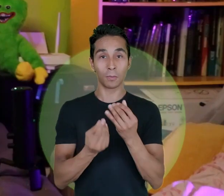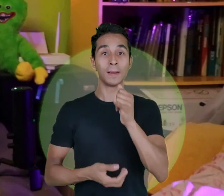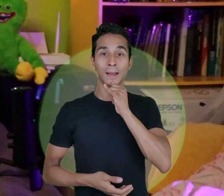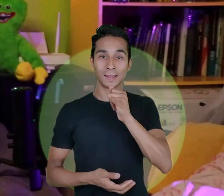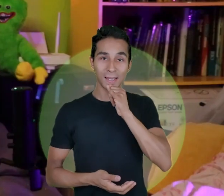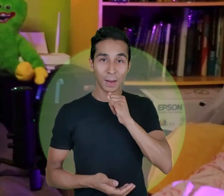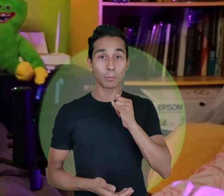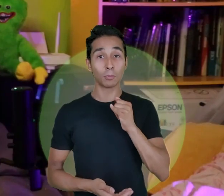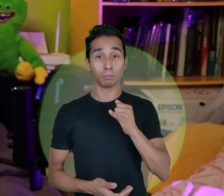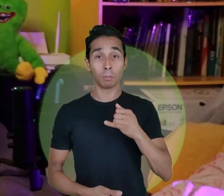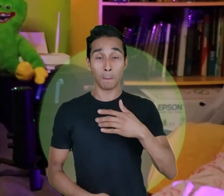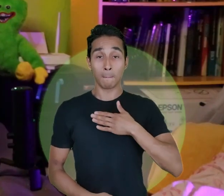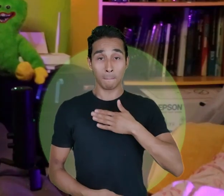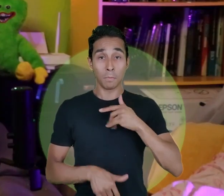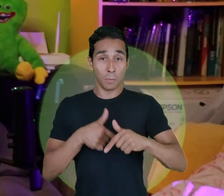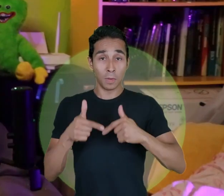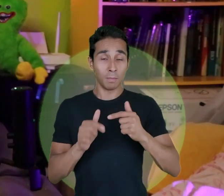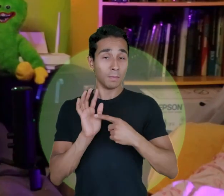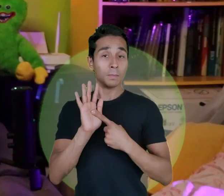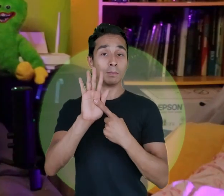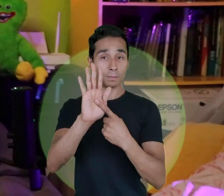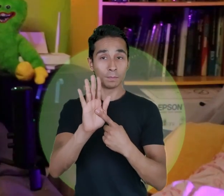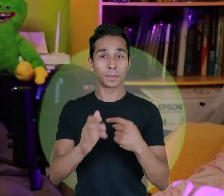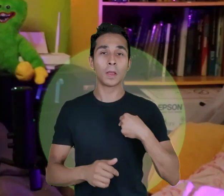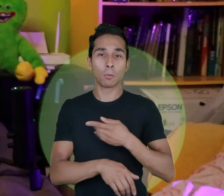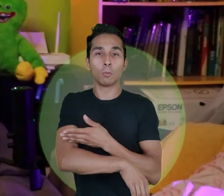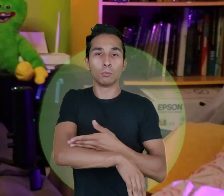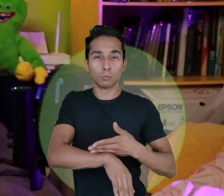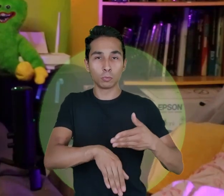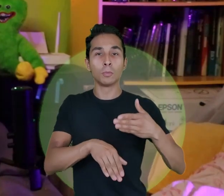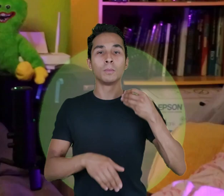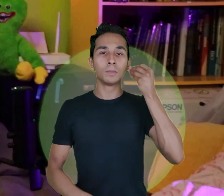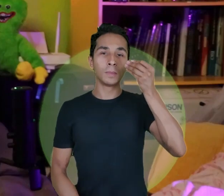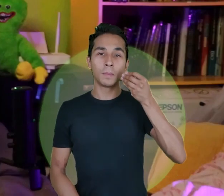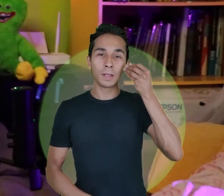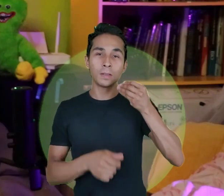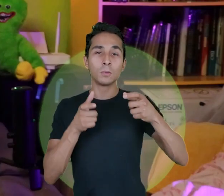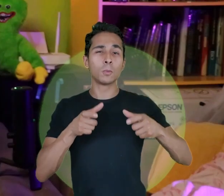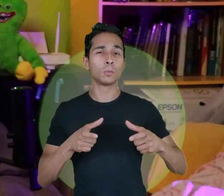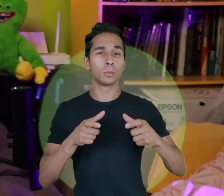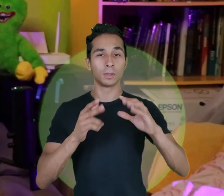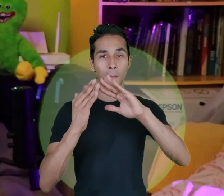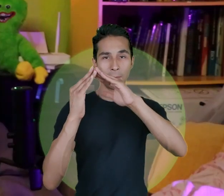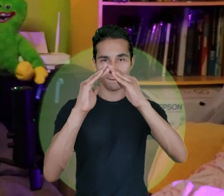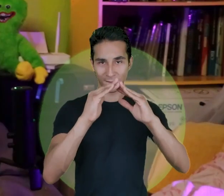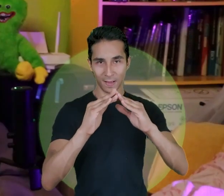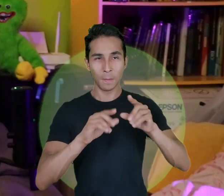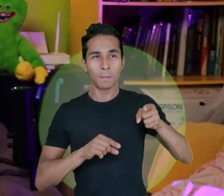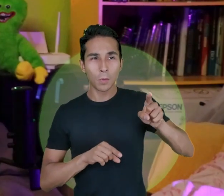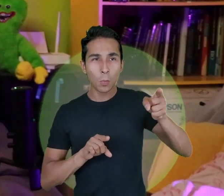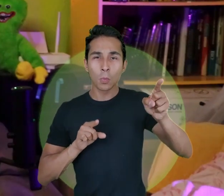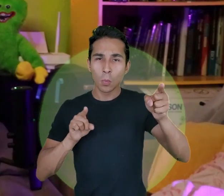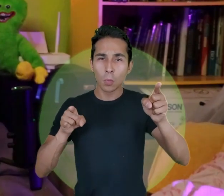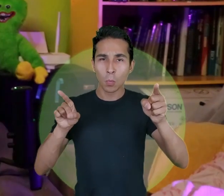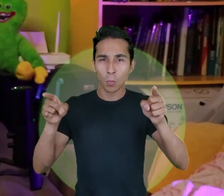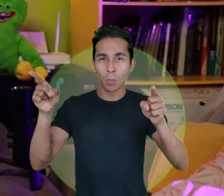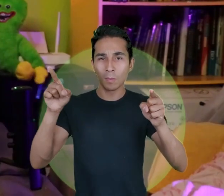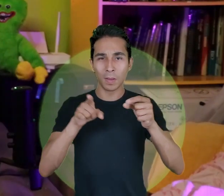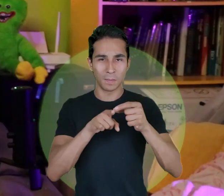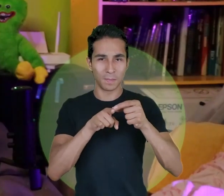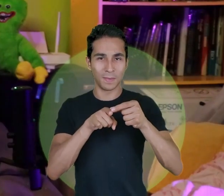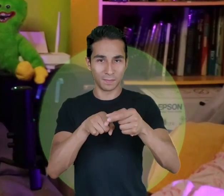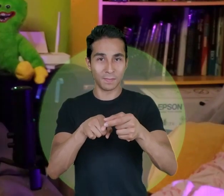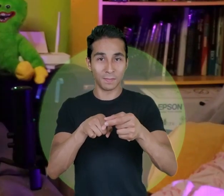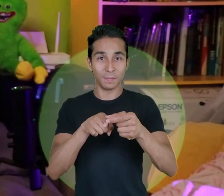né. Eu sempre tive uma vivência em periferia e aí, por mais que eu gostasse, eu quisesse, tivesse uma inspiração em fazer